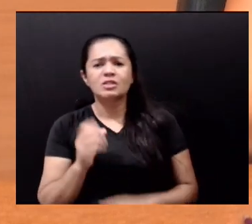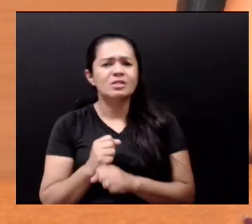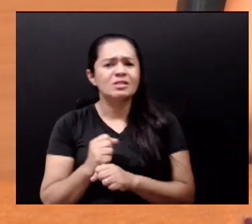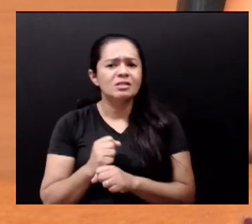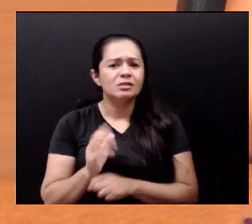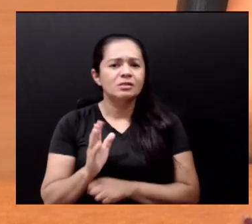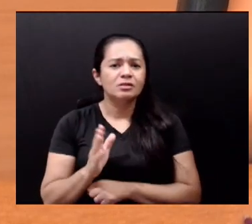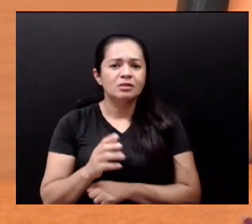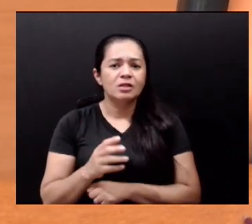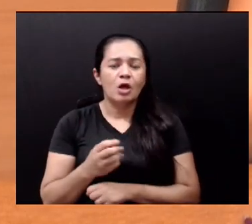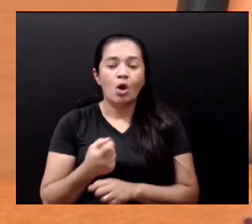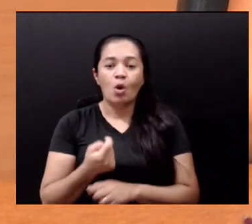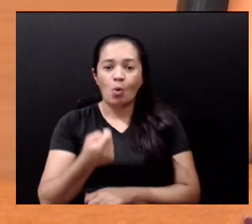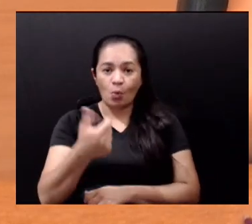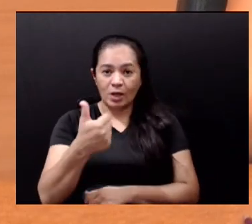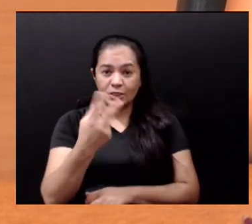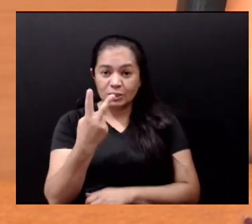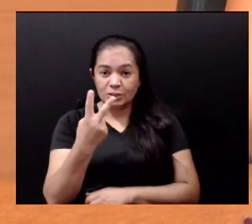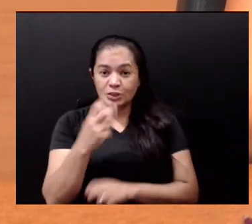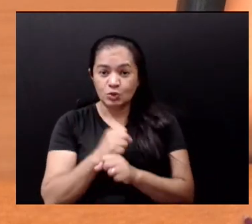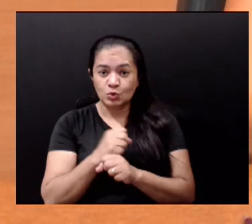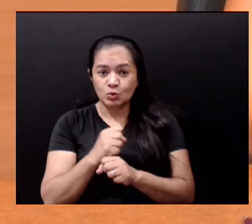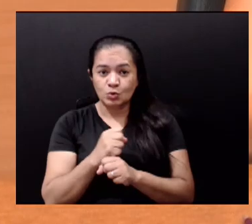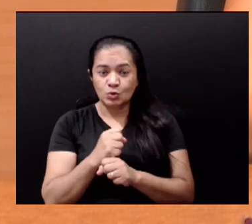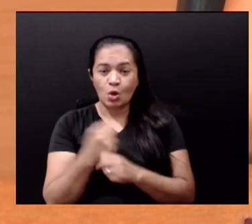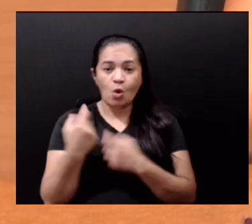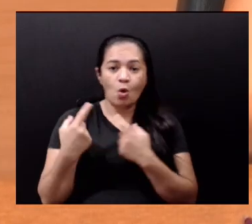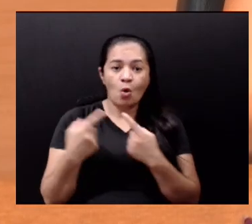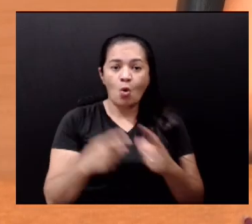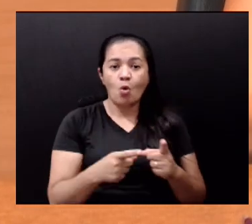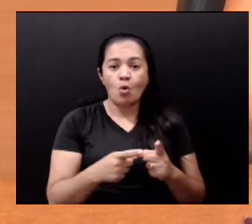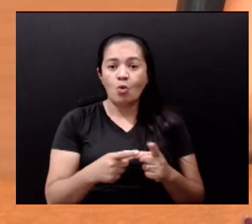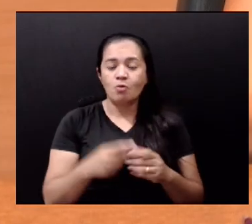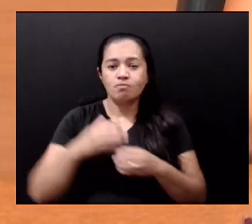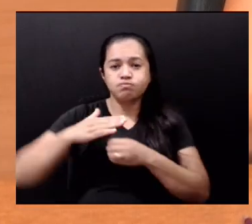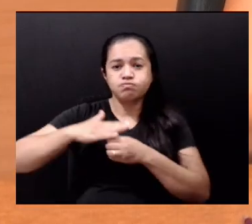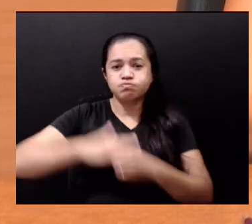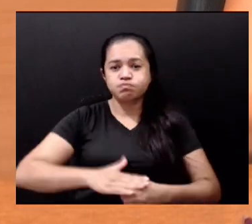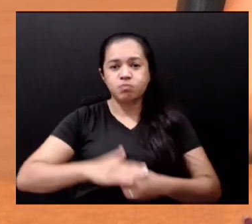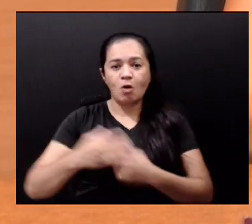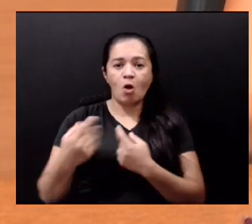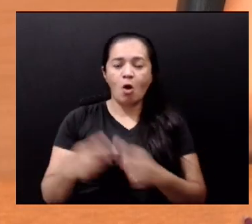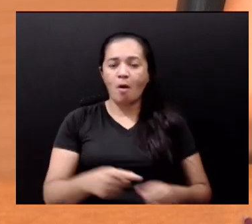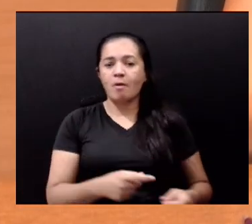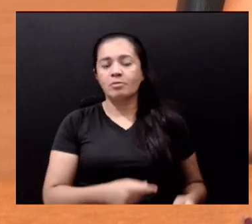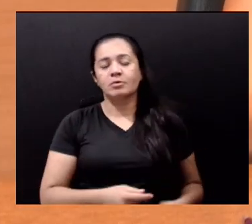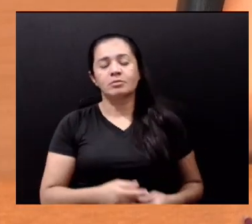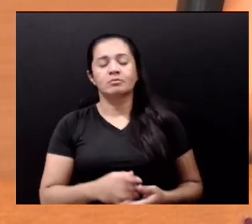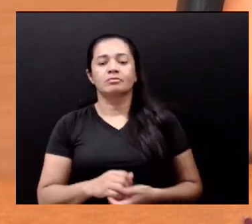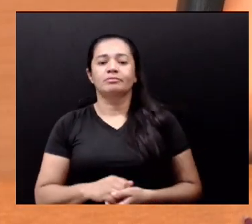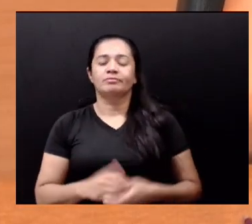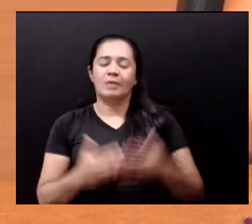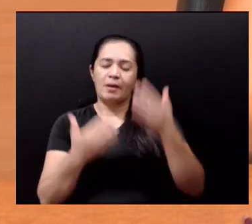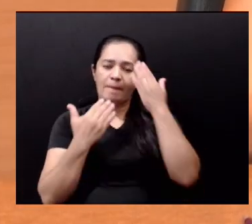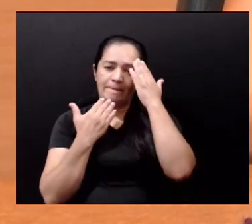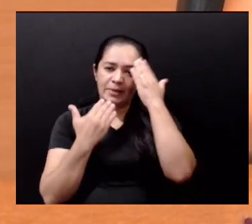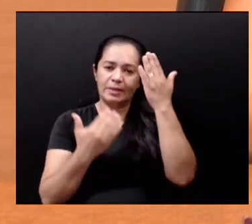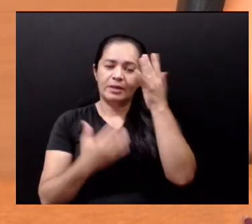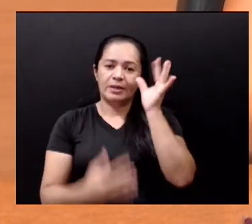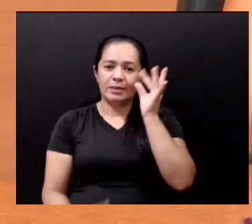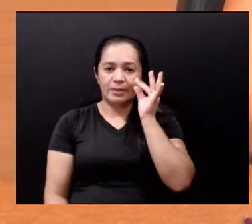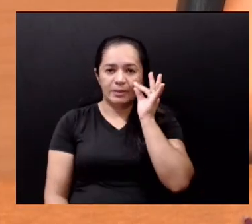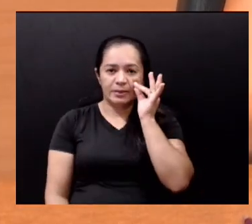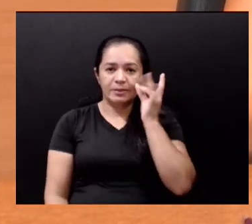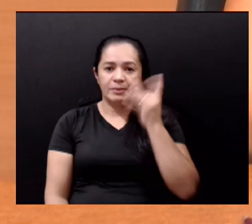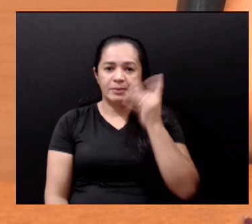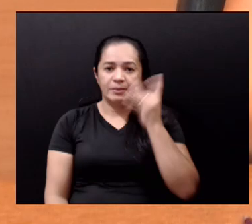2 anos, resistindo contra a opressão, os ataques. Obrigada pela presença. Quero